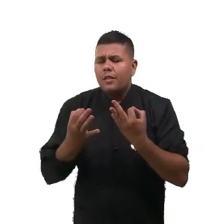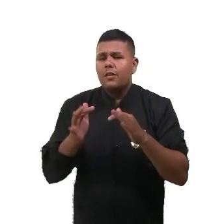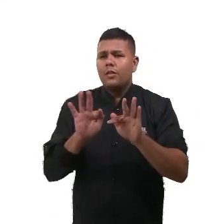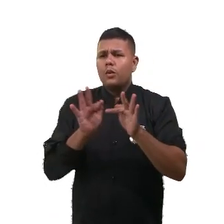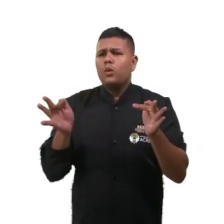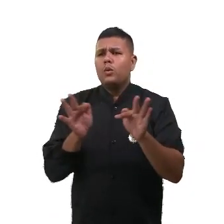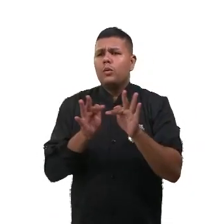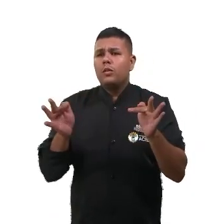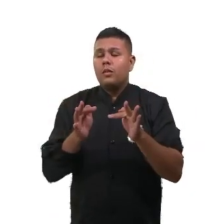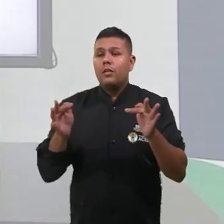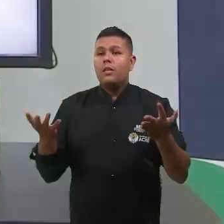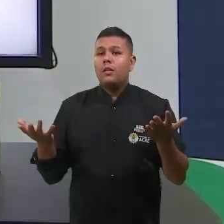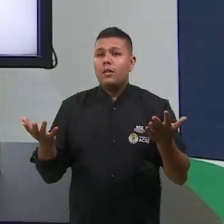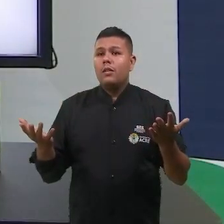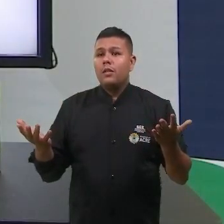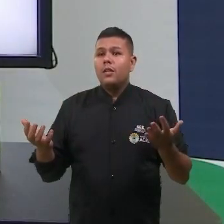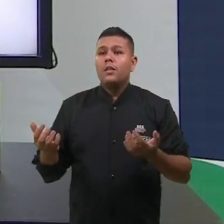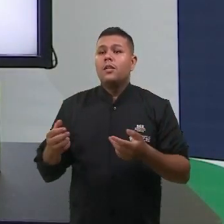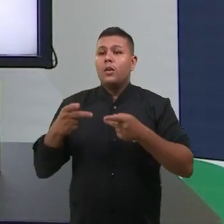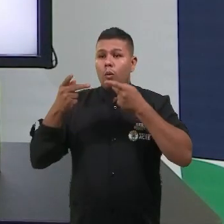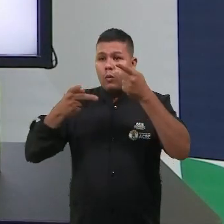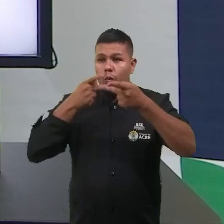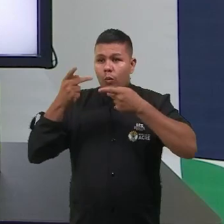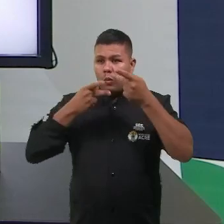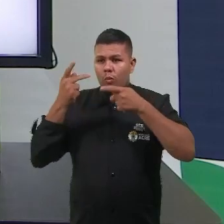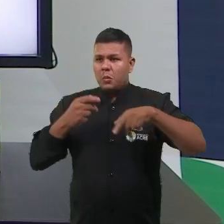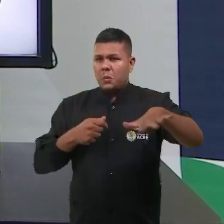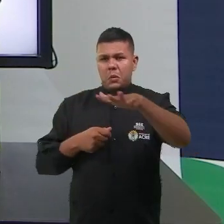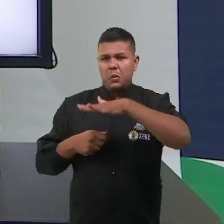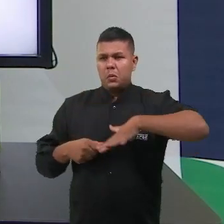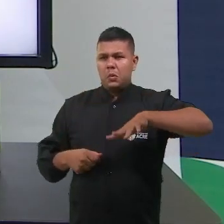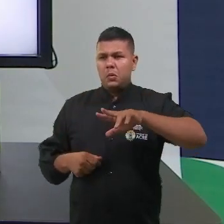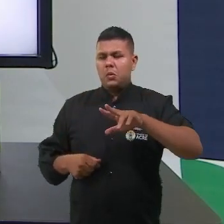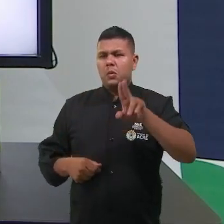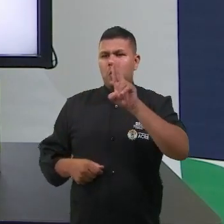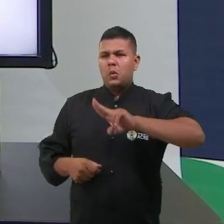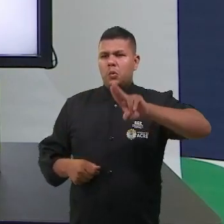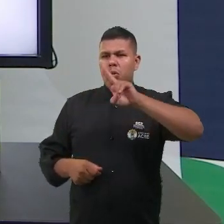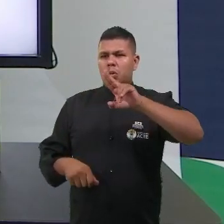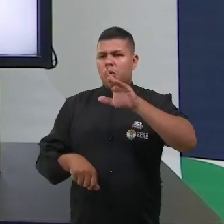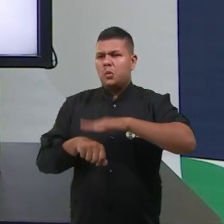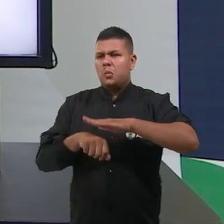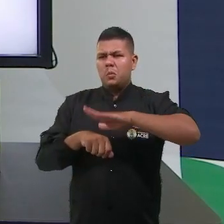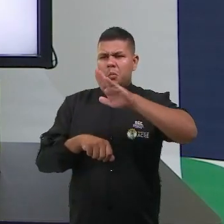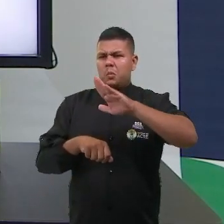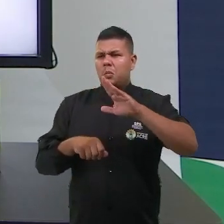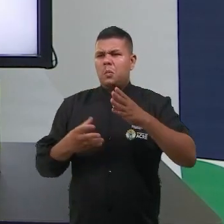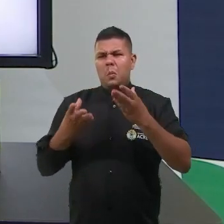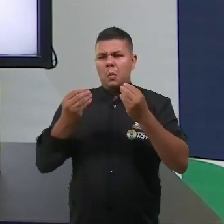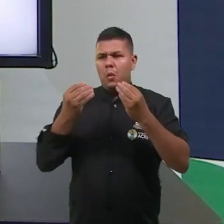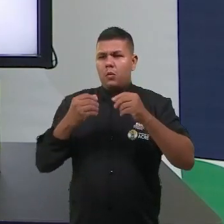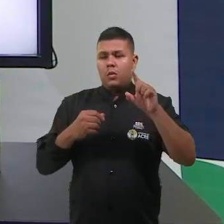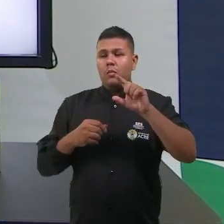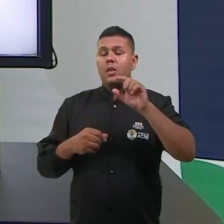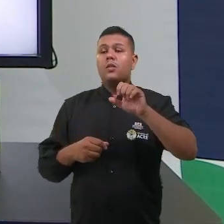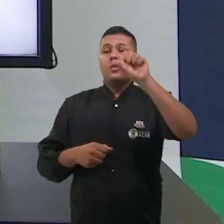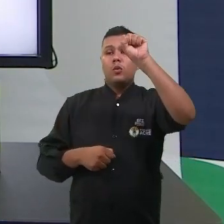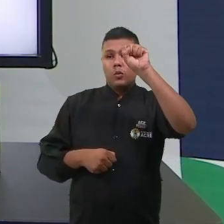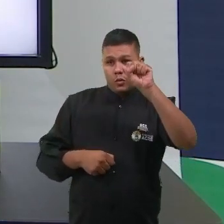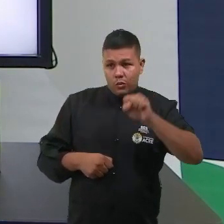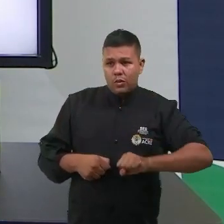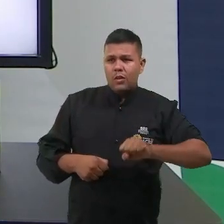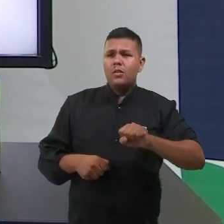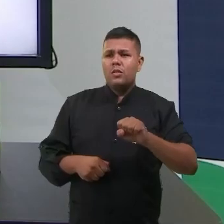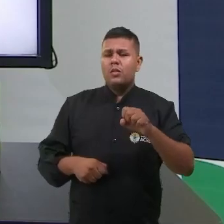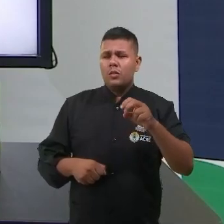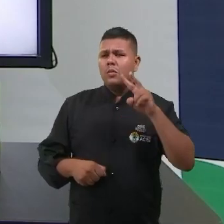Agora vamos falar de um combustível que na nossa região não é muito utilizado, mas no Sudeste, e eu também tenho certeza que você